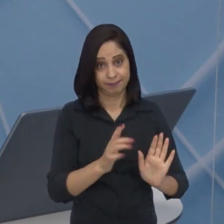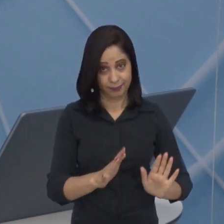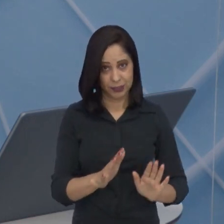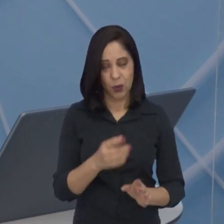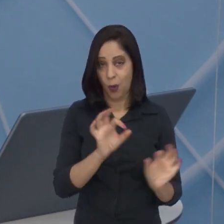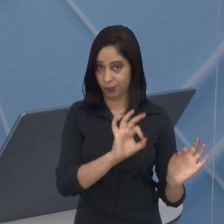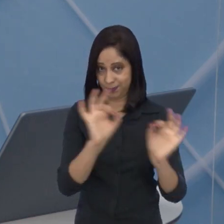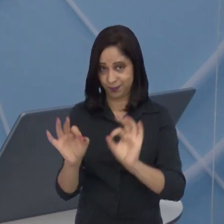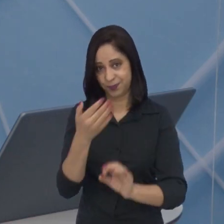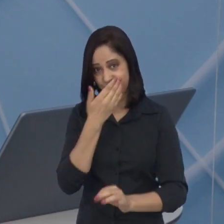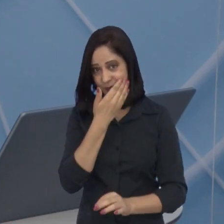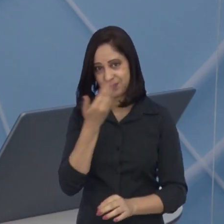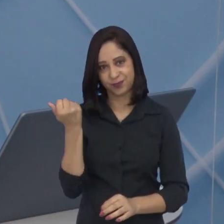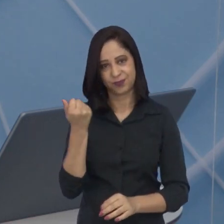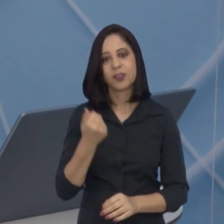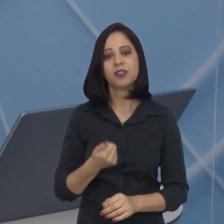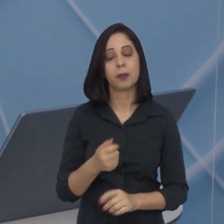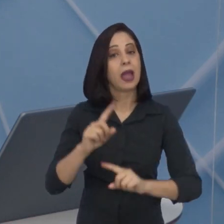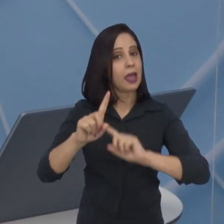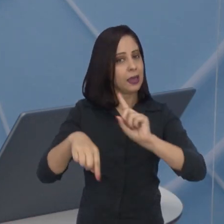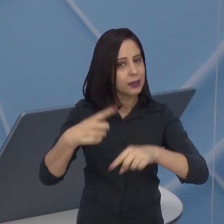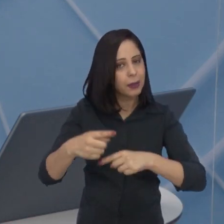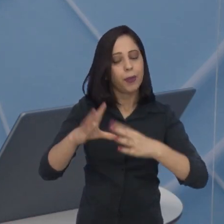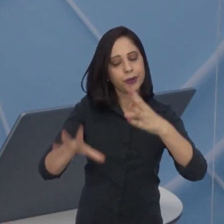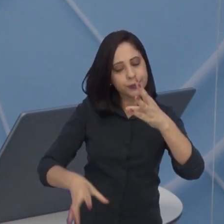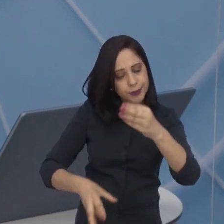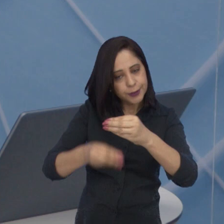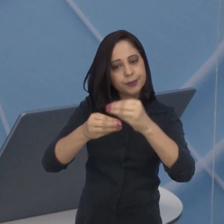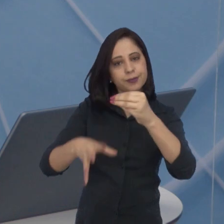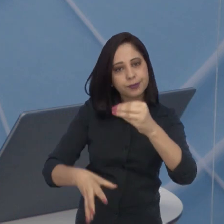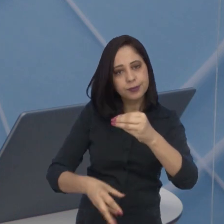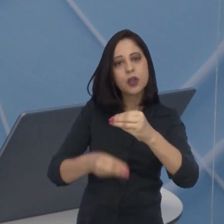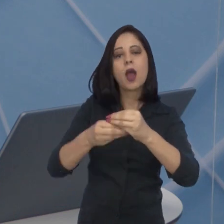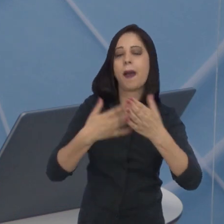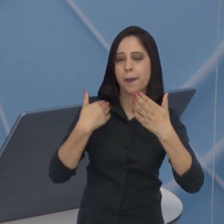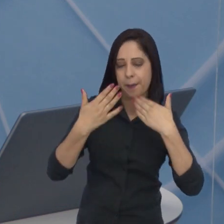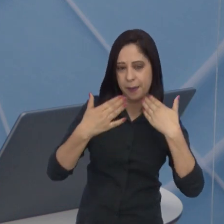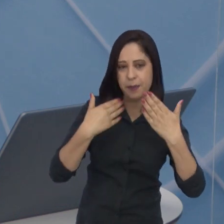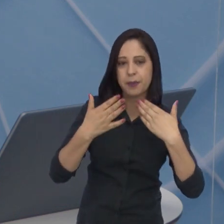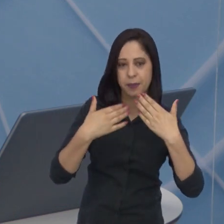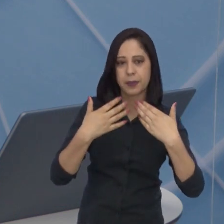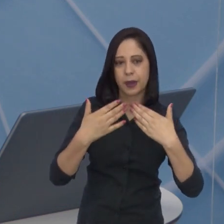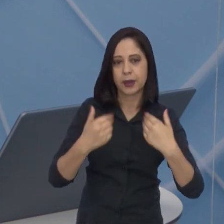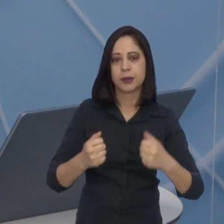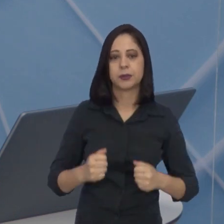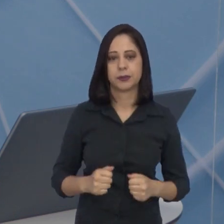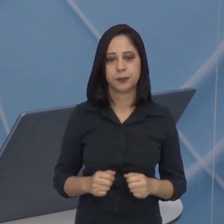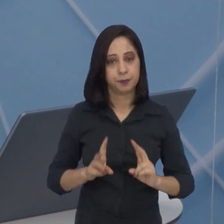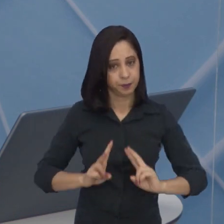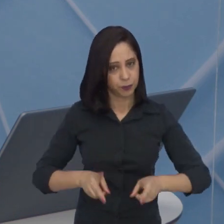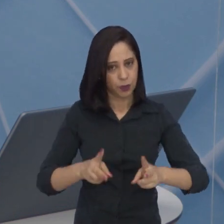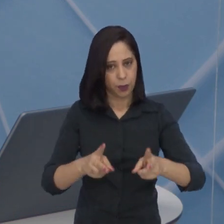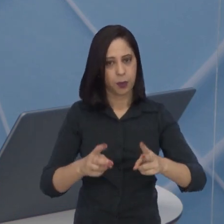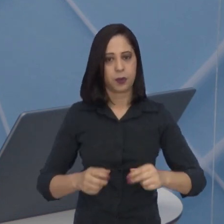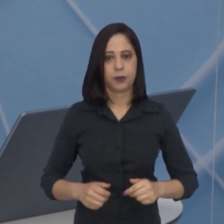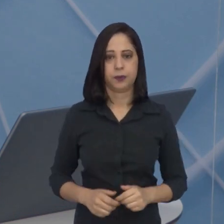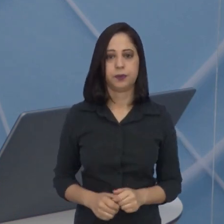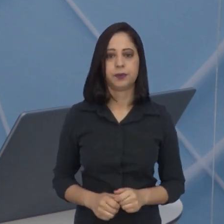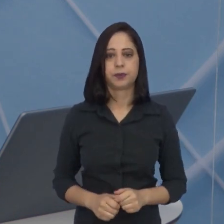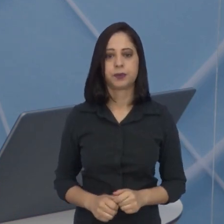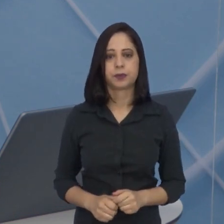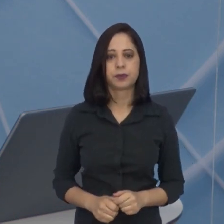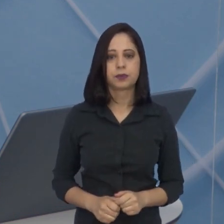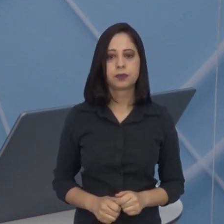que ele disse na íntegra, aí depois a gente retoma tanto com o Paulo quanto com a Alessandra para a gente continuar esse diálogo aqui. Vamos